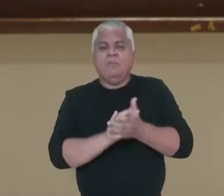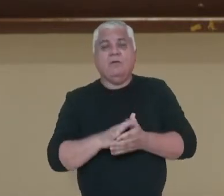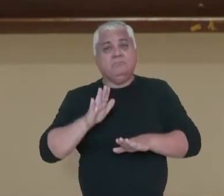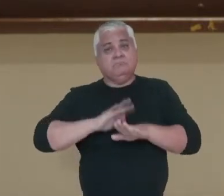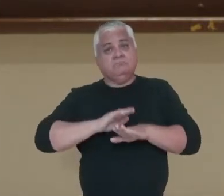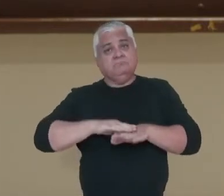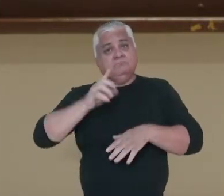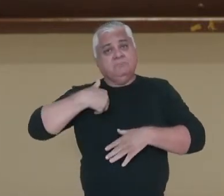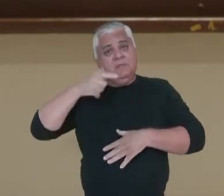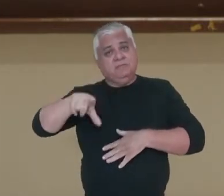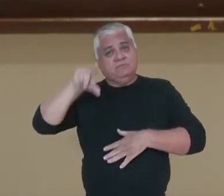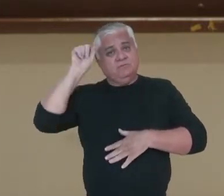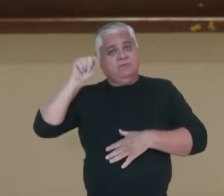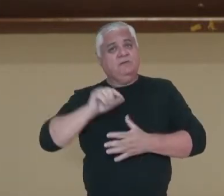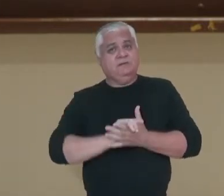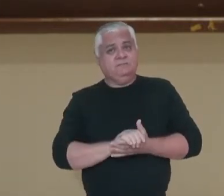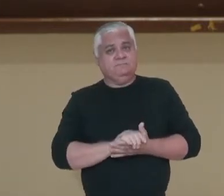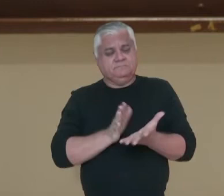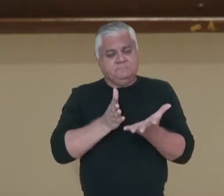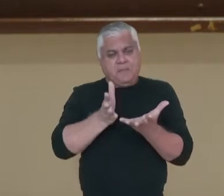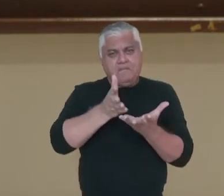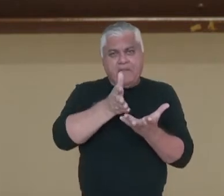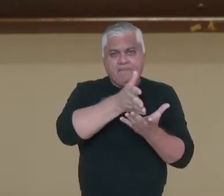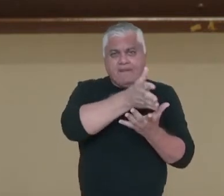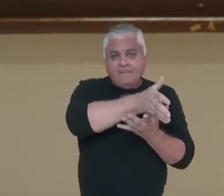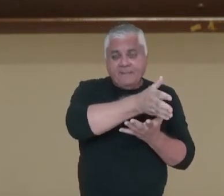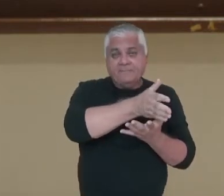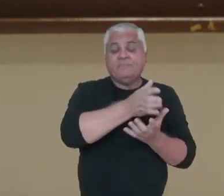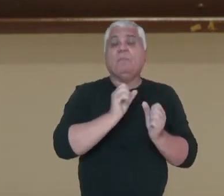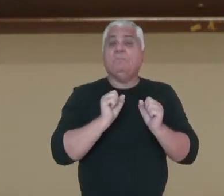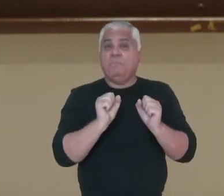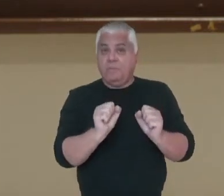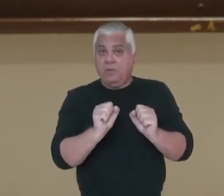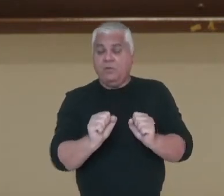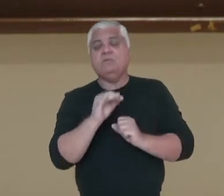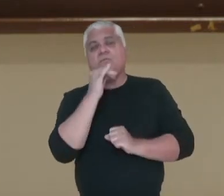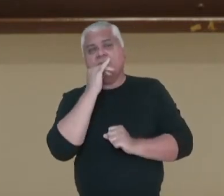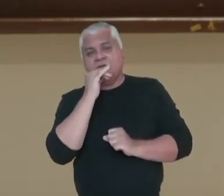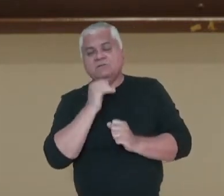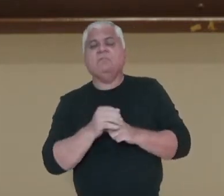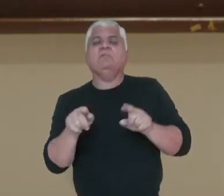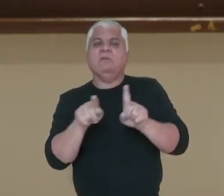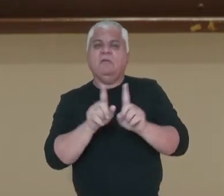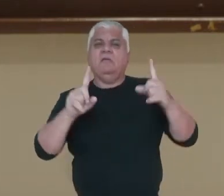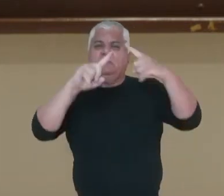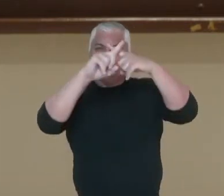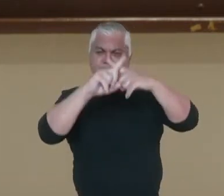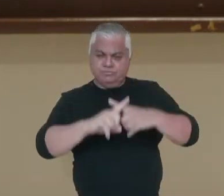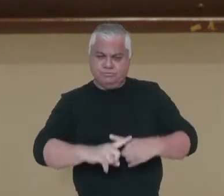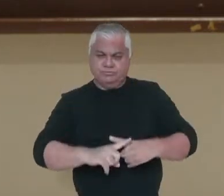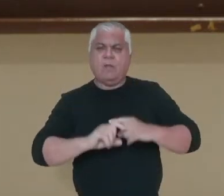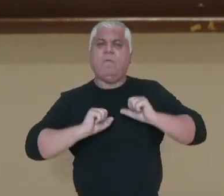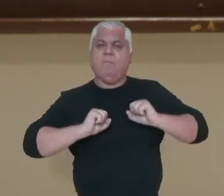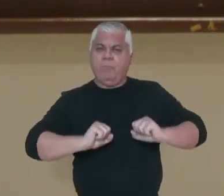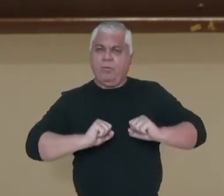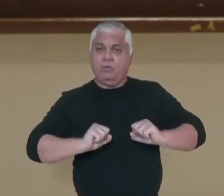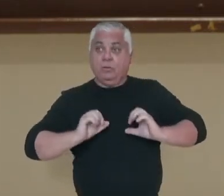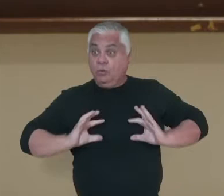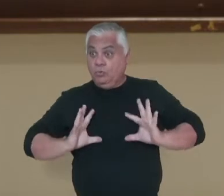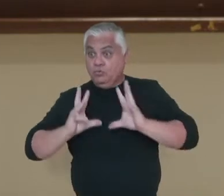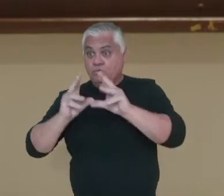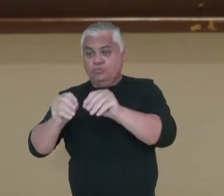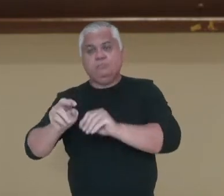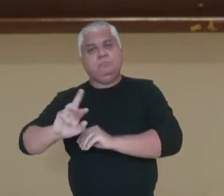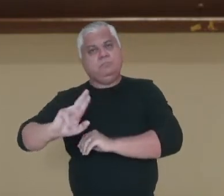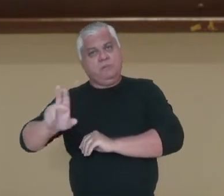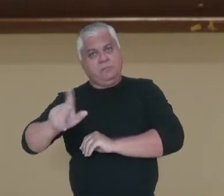escolher uma modalidade ginástica. E as ginásticas podem sim ser competitivas. Não são todas as